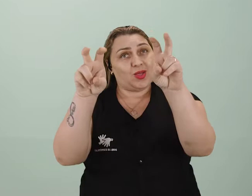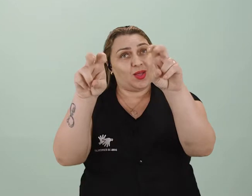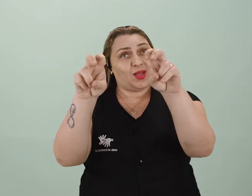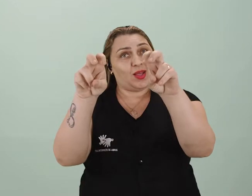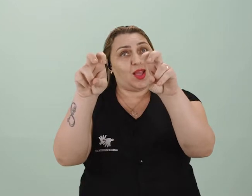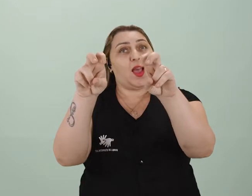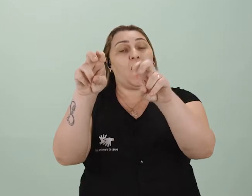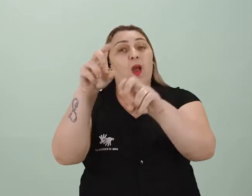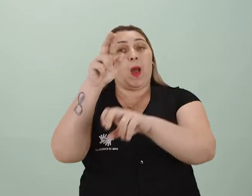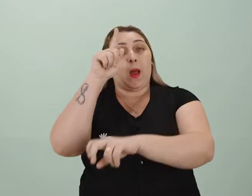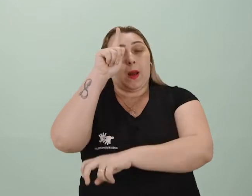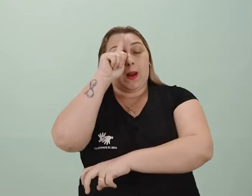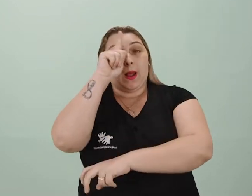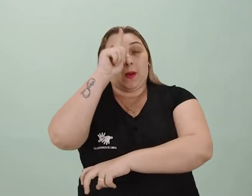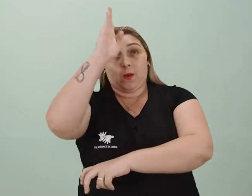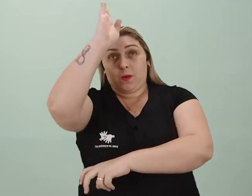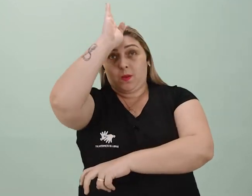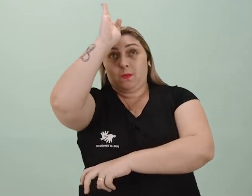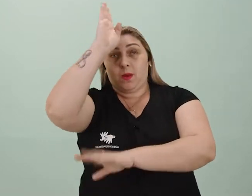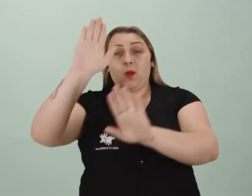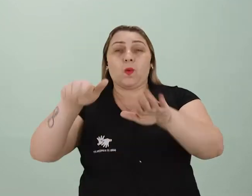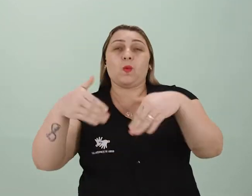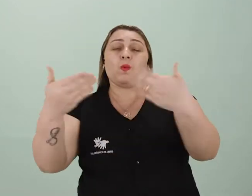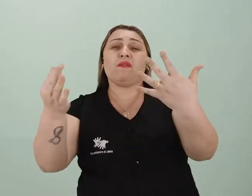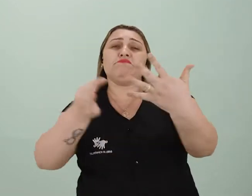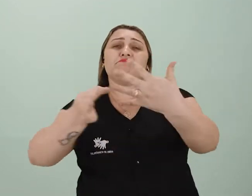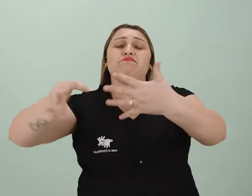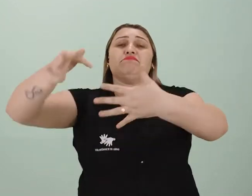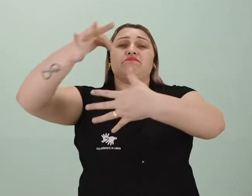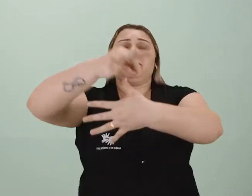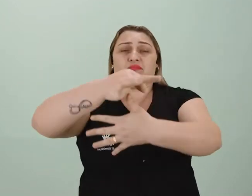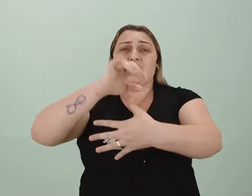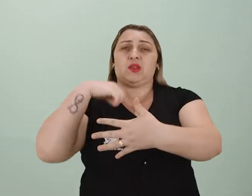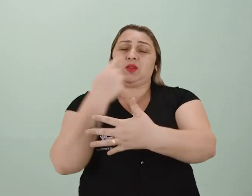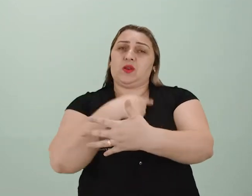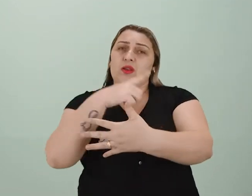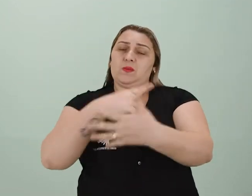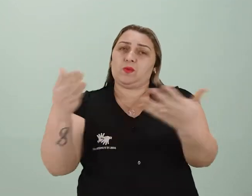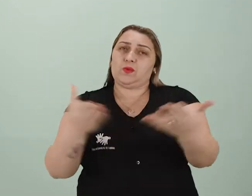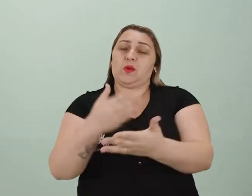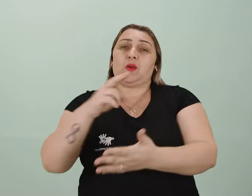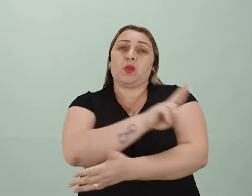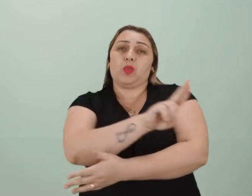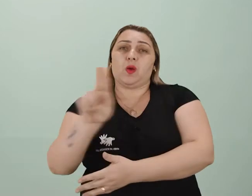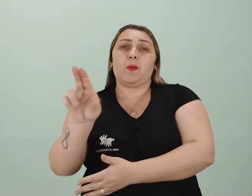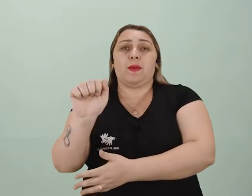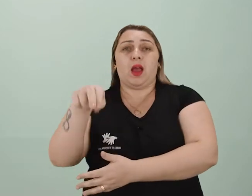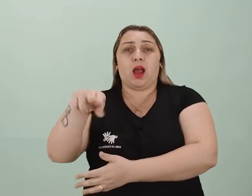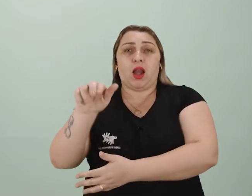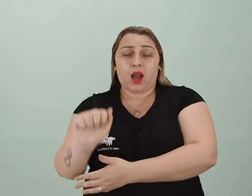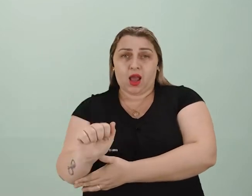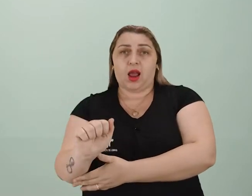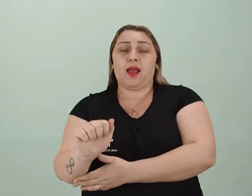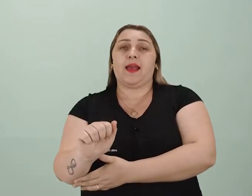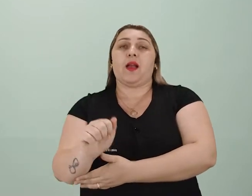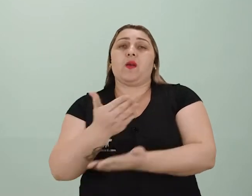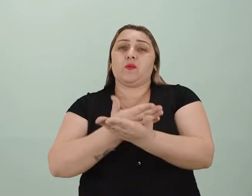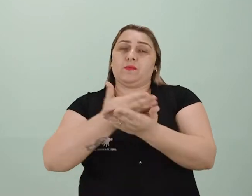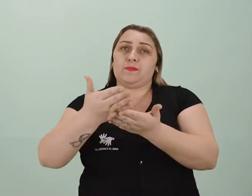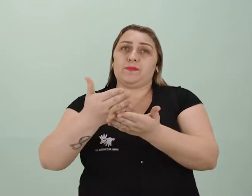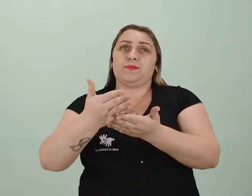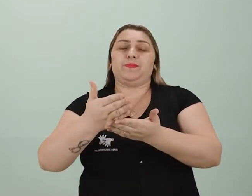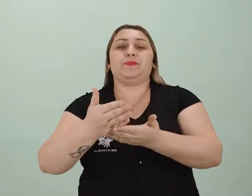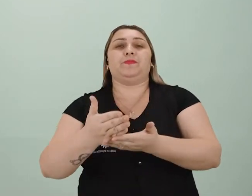legado greco-romano, quais são os elementos que nós temos hoje. Meu nome é Ana Cláudia, e vamos